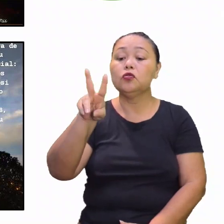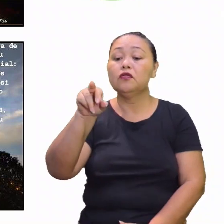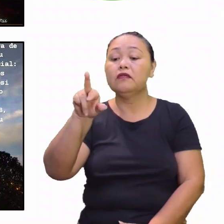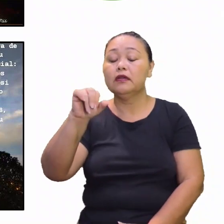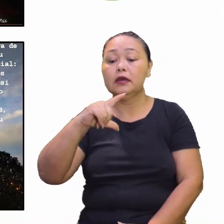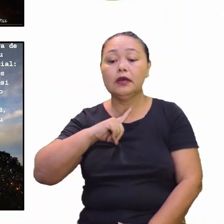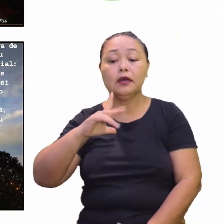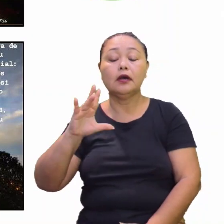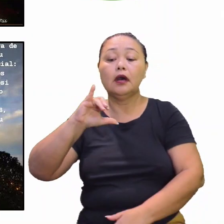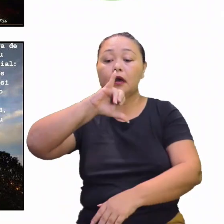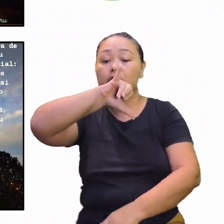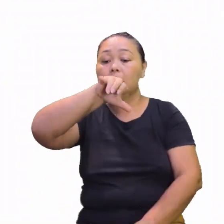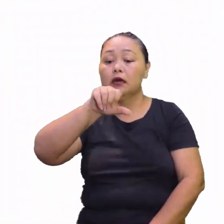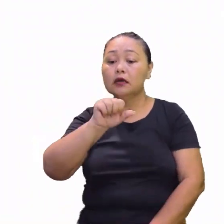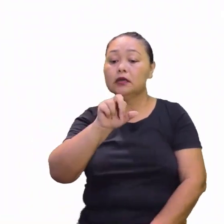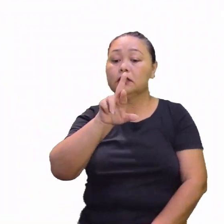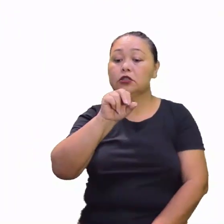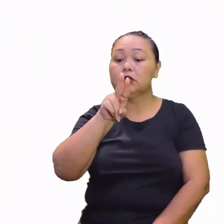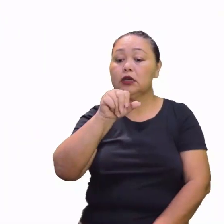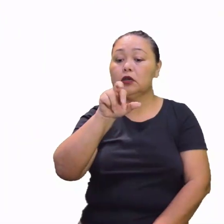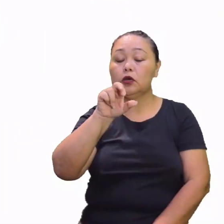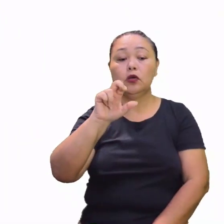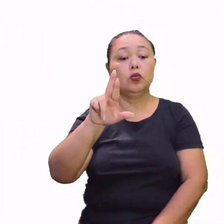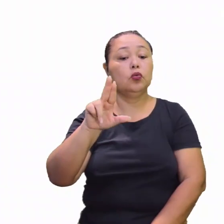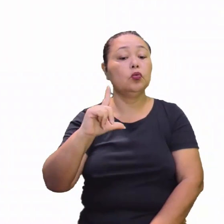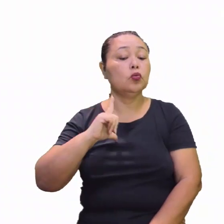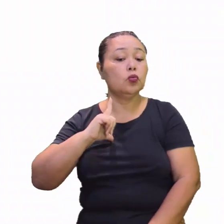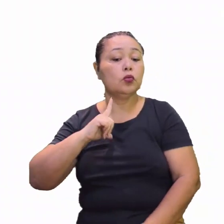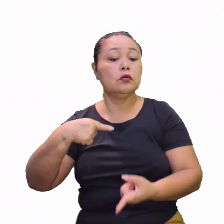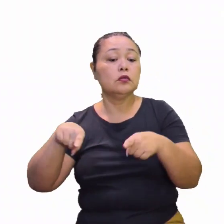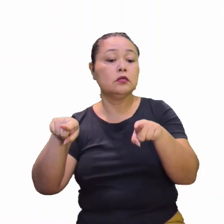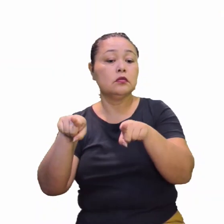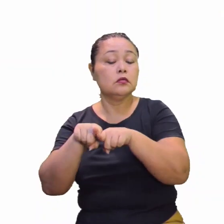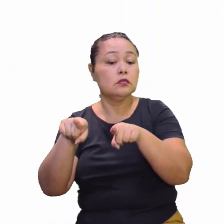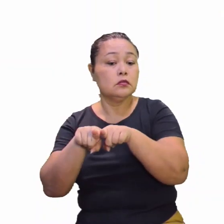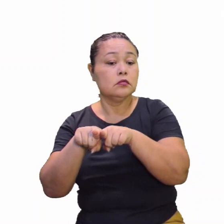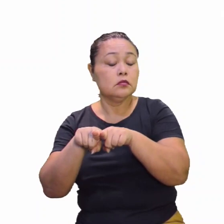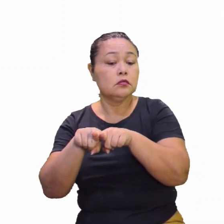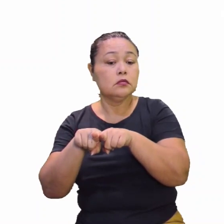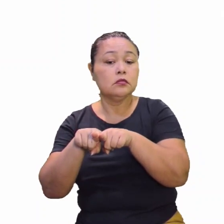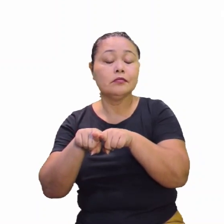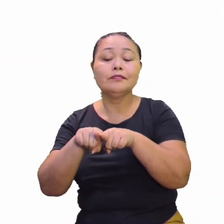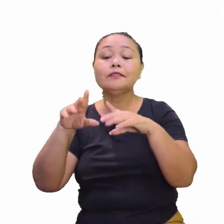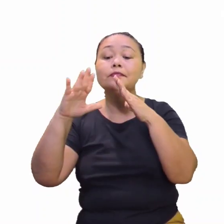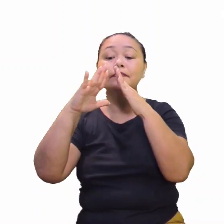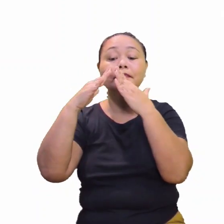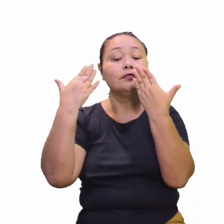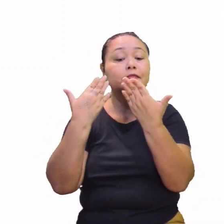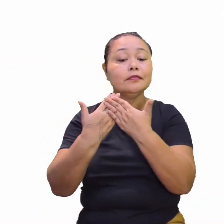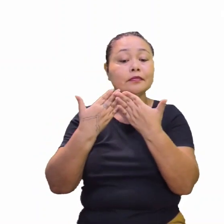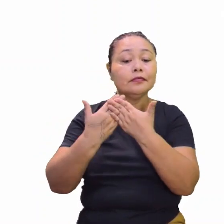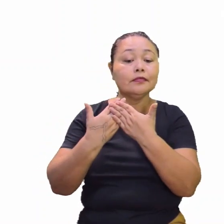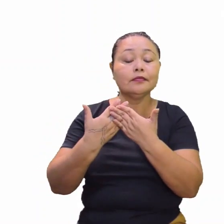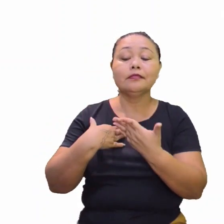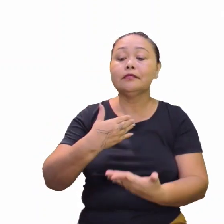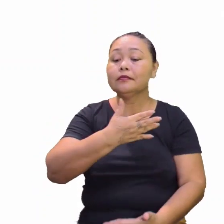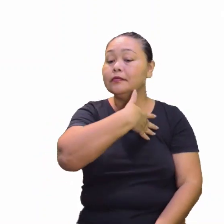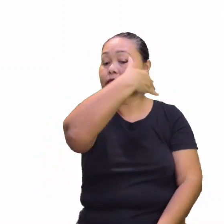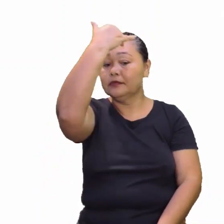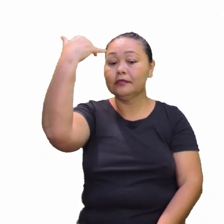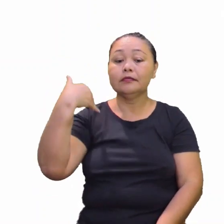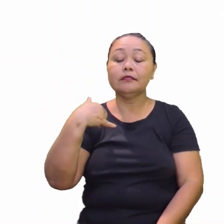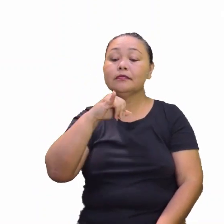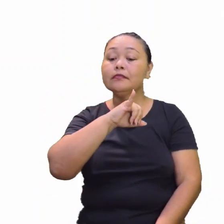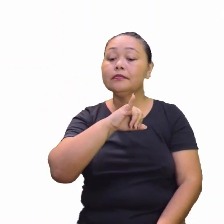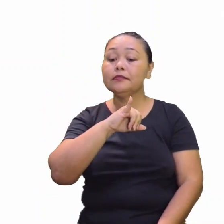lá, Jaru, né? Jaruaru. Muito bem. Nós temos aí também, ó, lá da Escola Princesa Isabel,